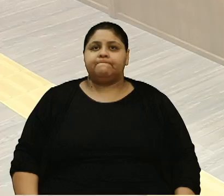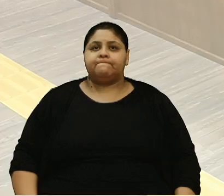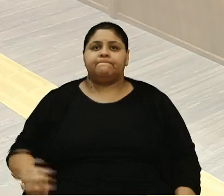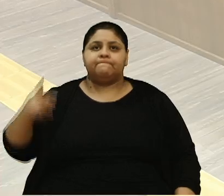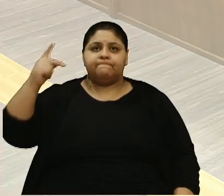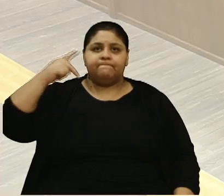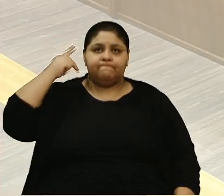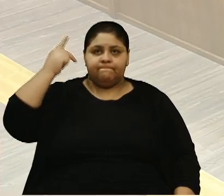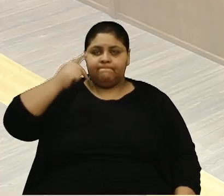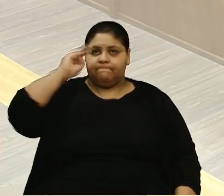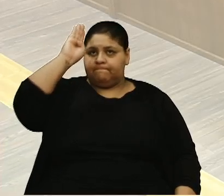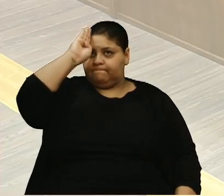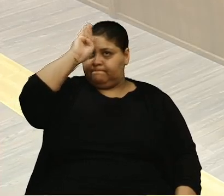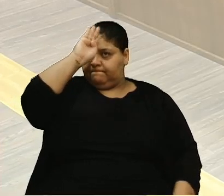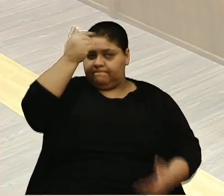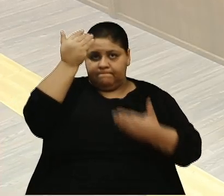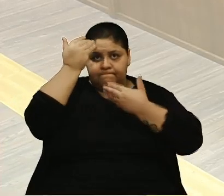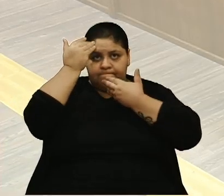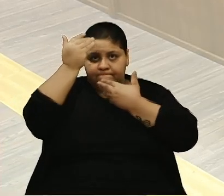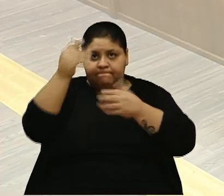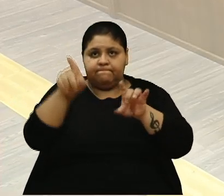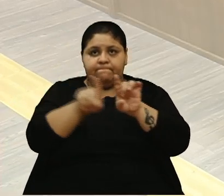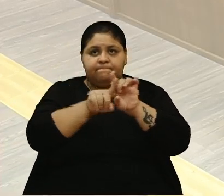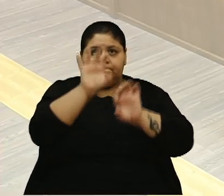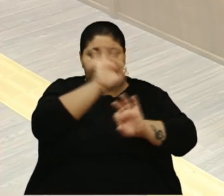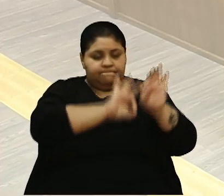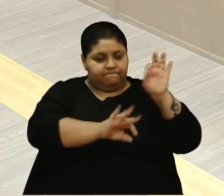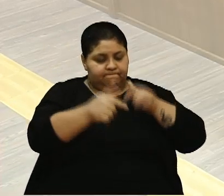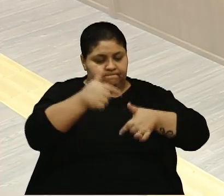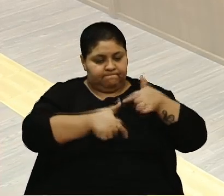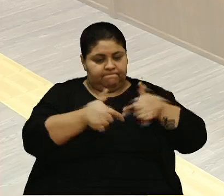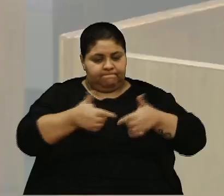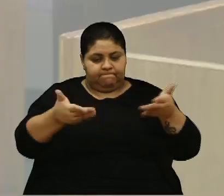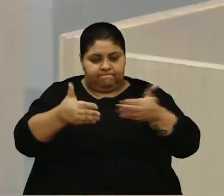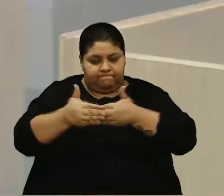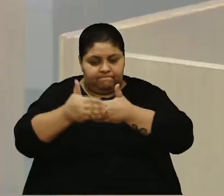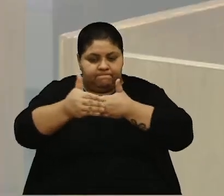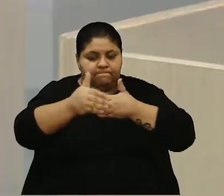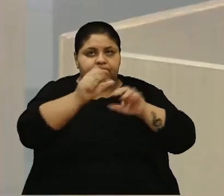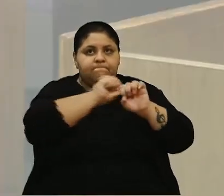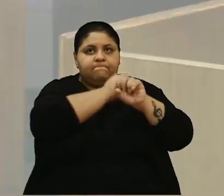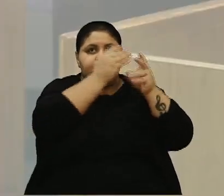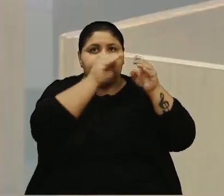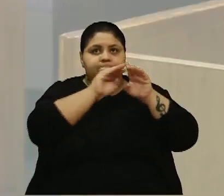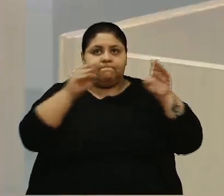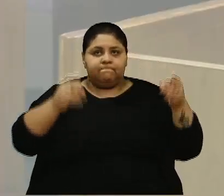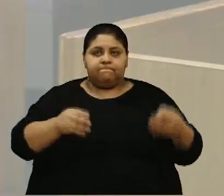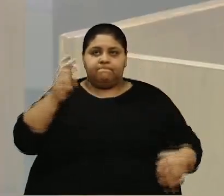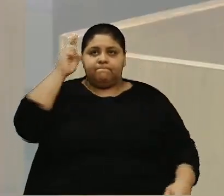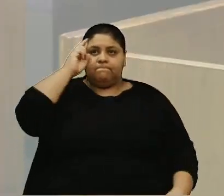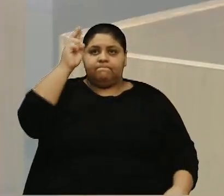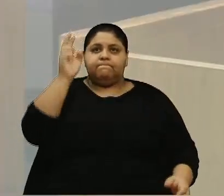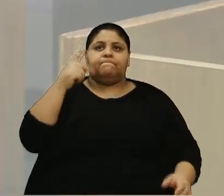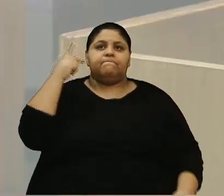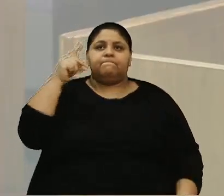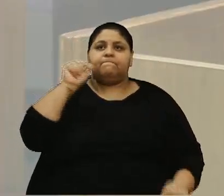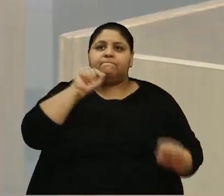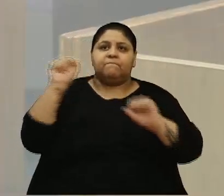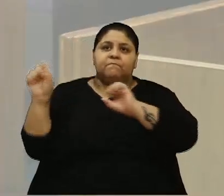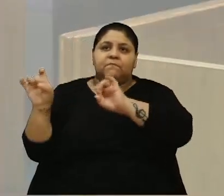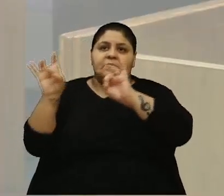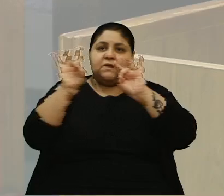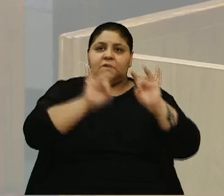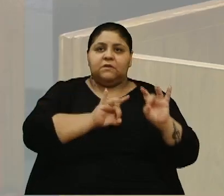Vereador Bressan, obrigada, inclusive pela condução dos trabalhos hoje e ao longo da manhã. Colegas da mesa diretora, colegas vereadores, quem nos acompanha aqui no